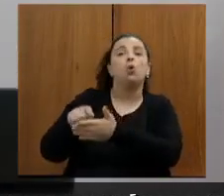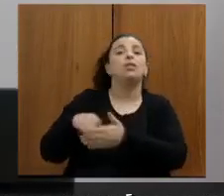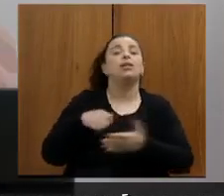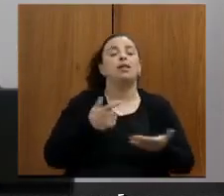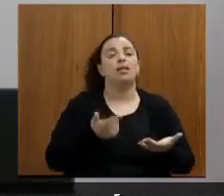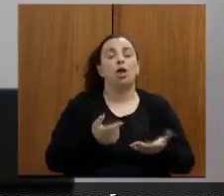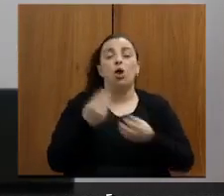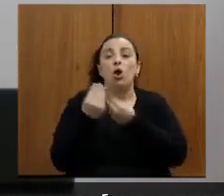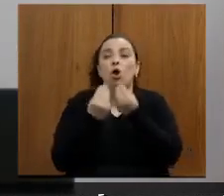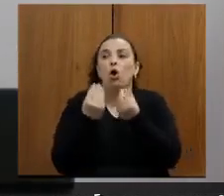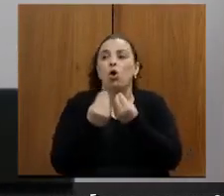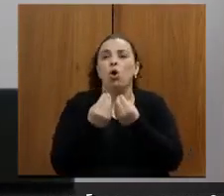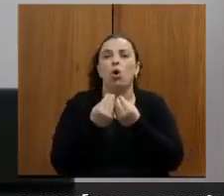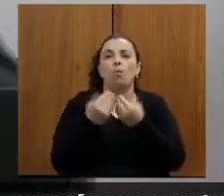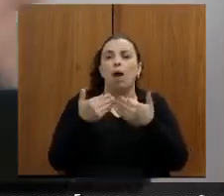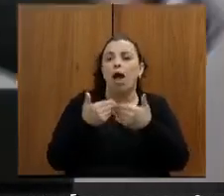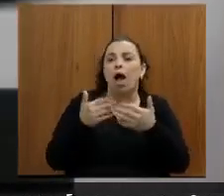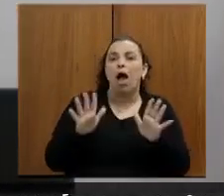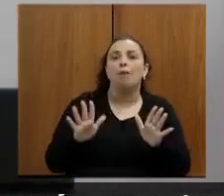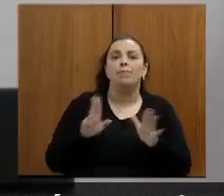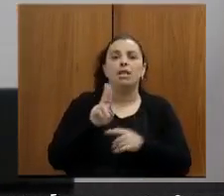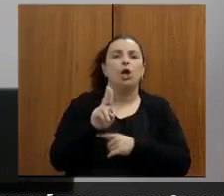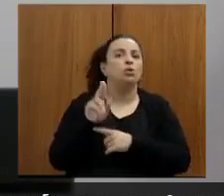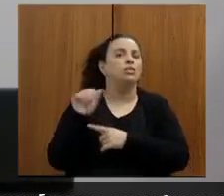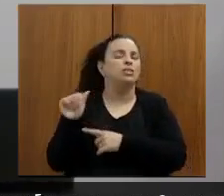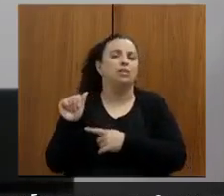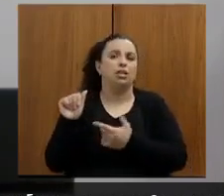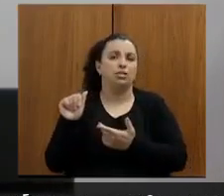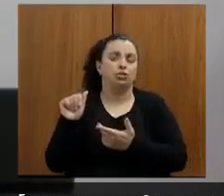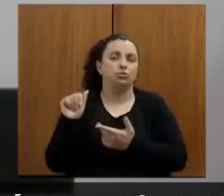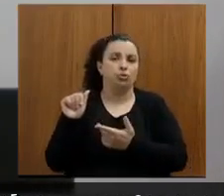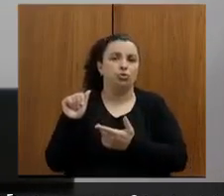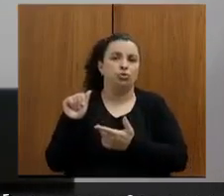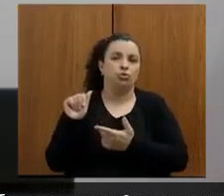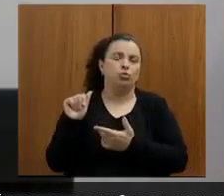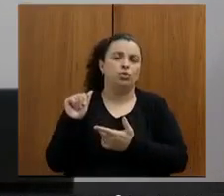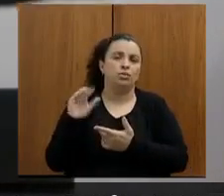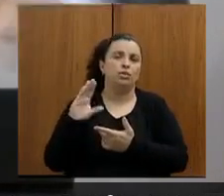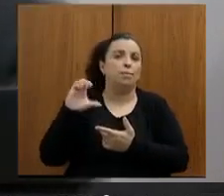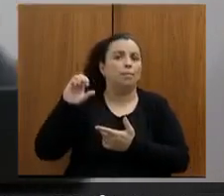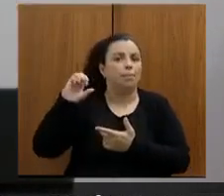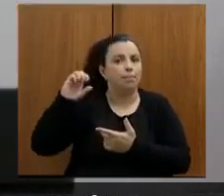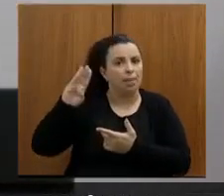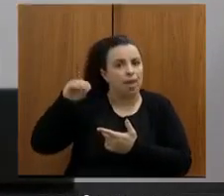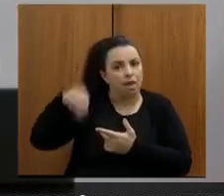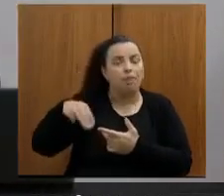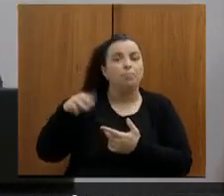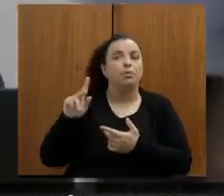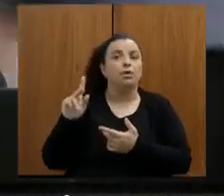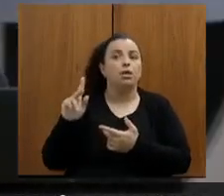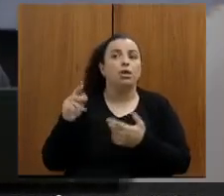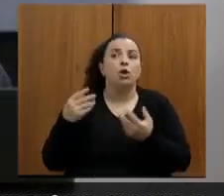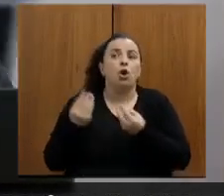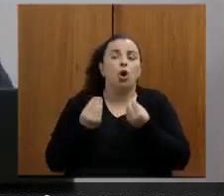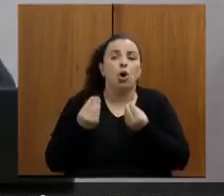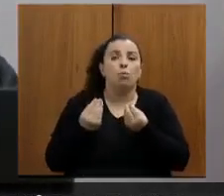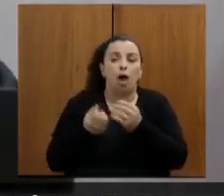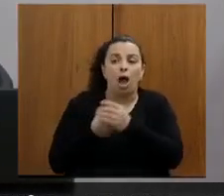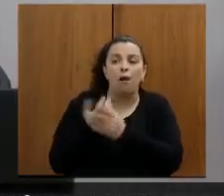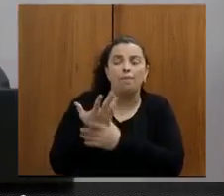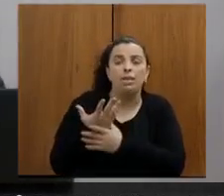das unidades do Corpo de Bombeiros porque não adianta a gente ir lá e criar fazer a identificação